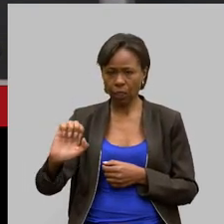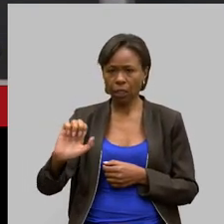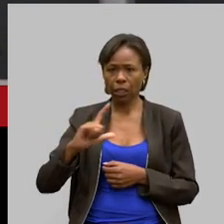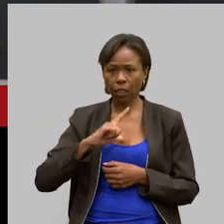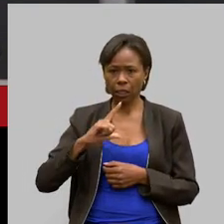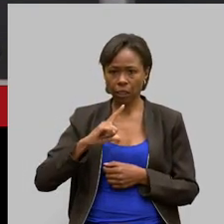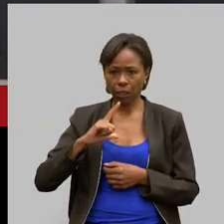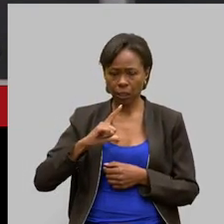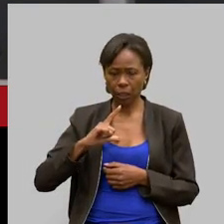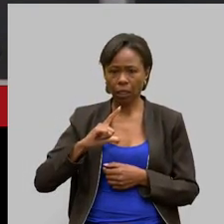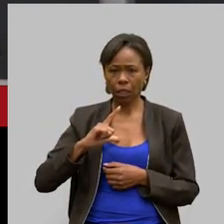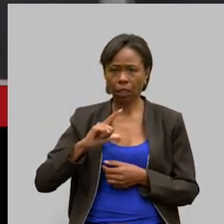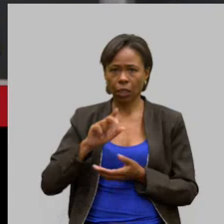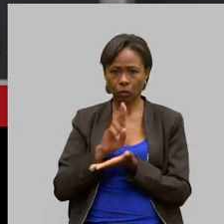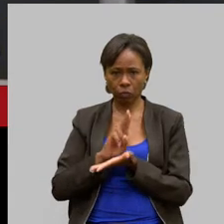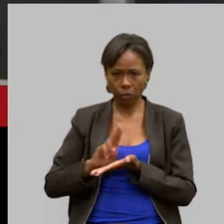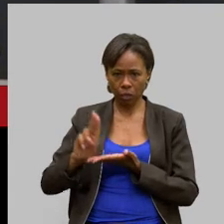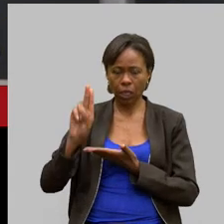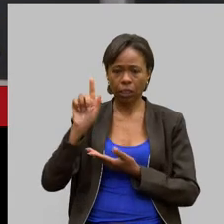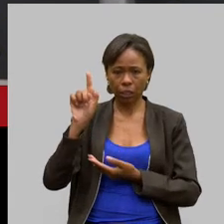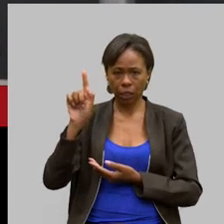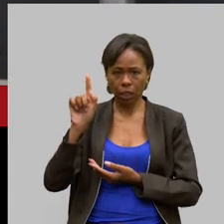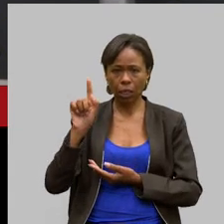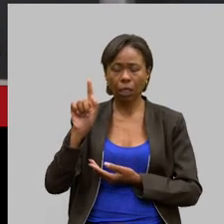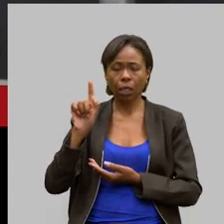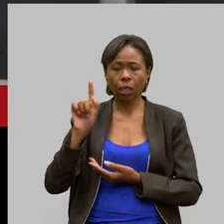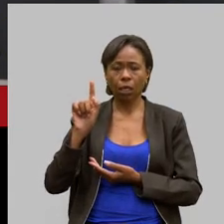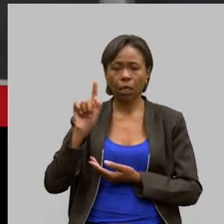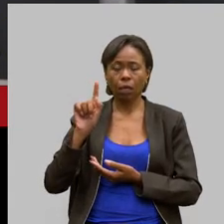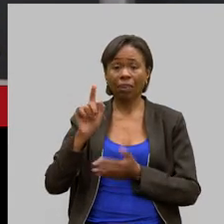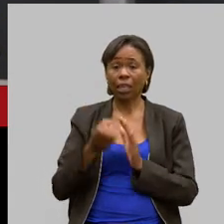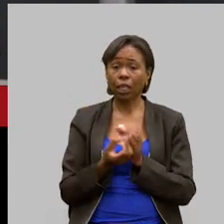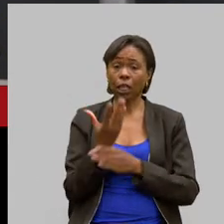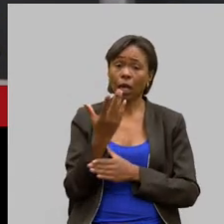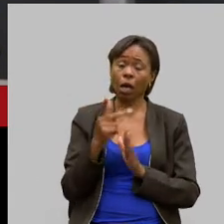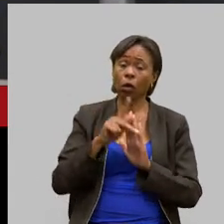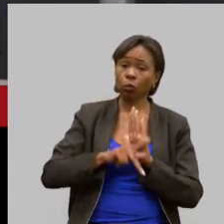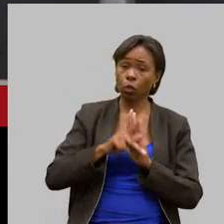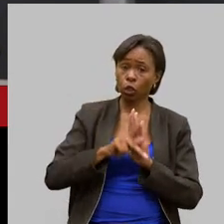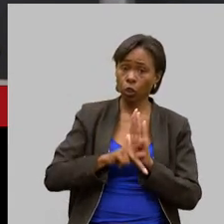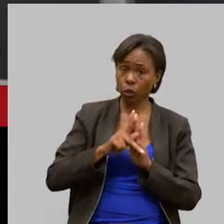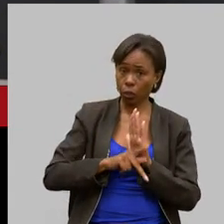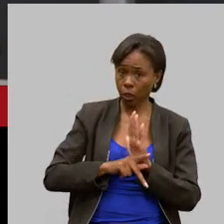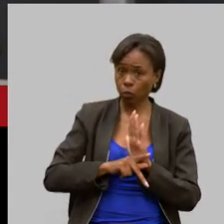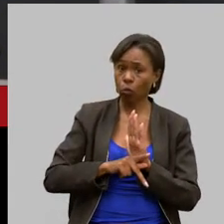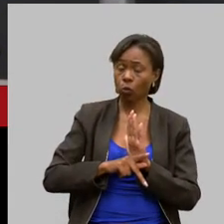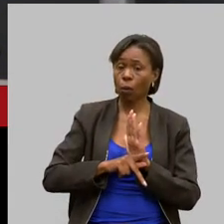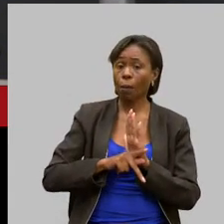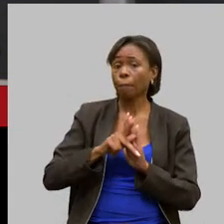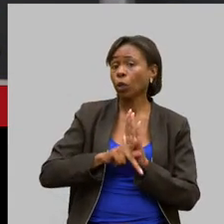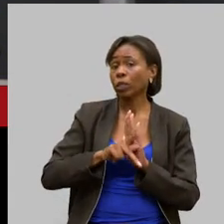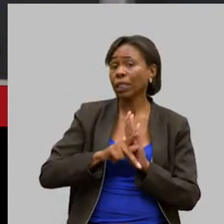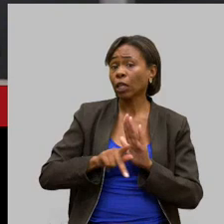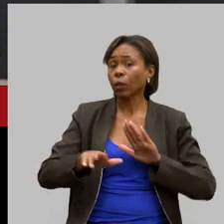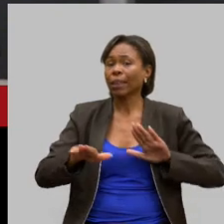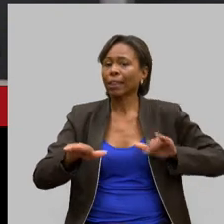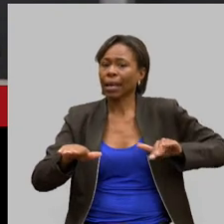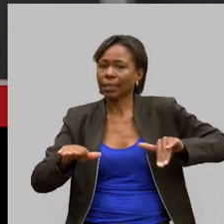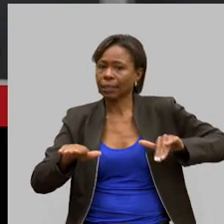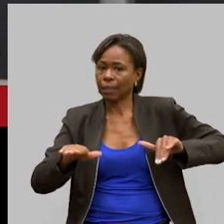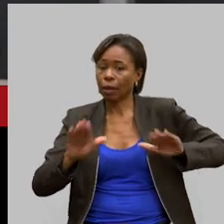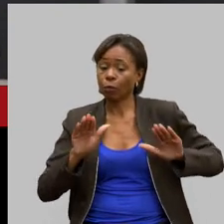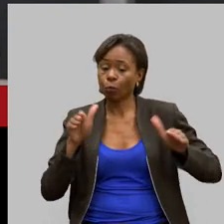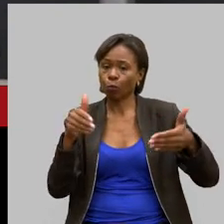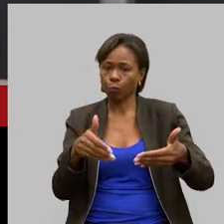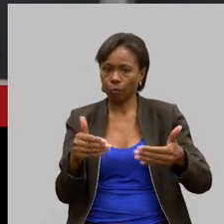juntamente com Os Estagiários de educação física Projeto Nadar especialmente para autistas então na